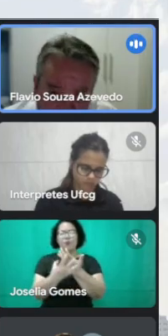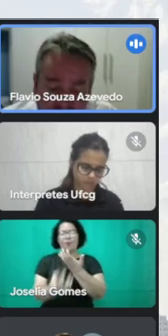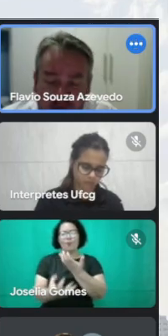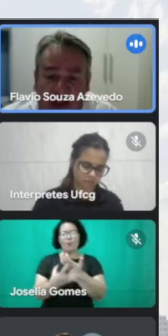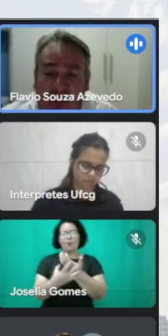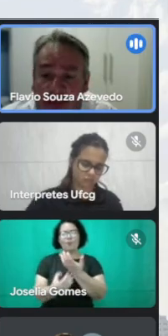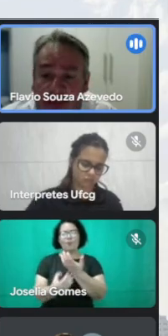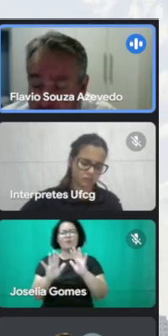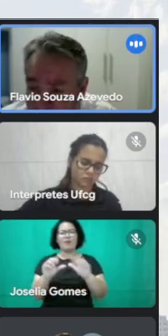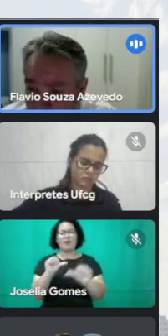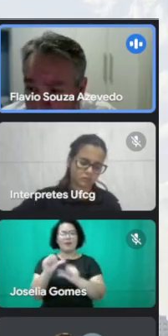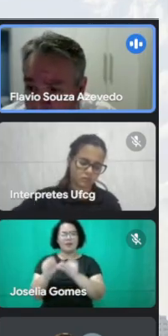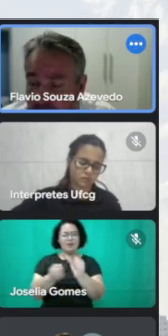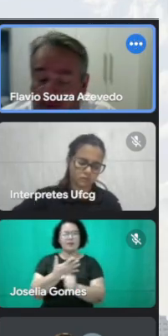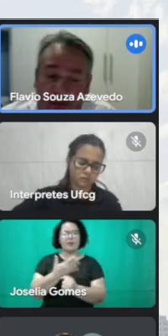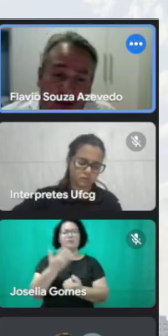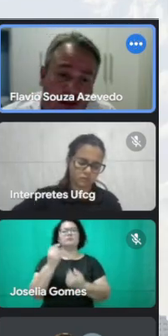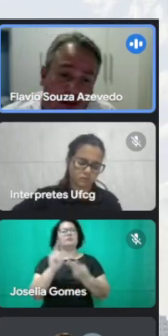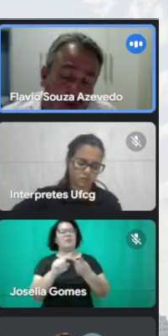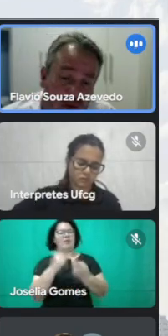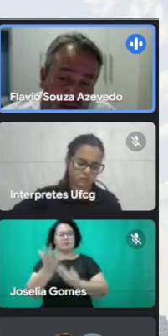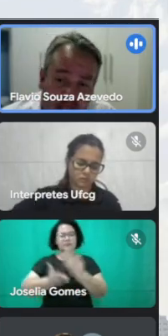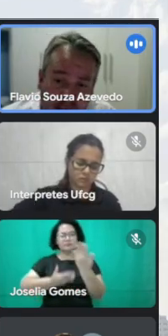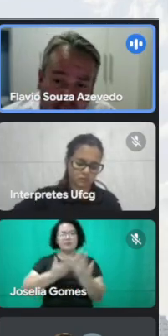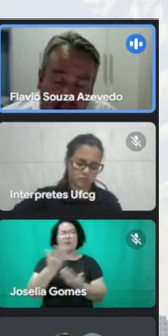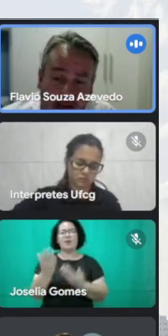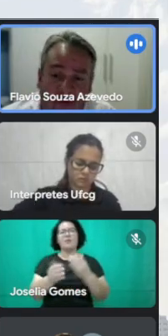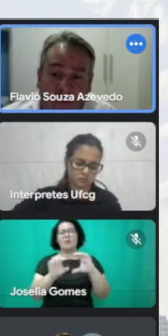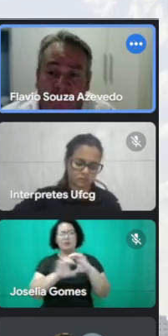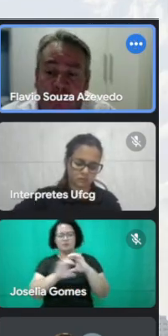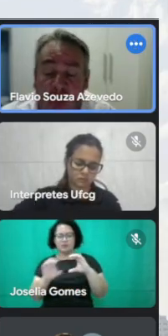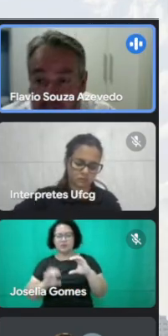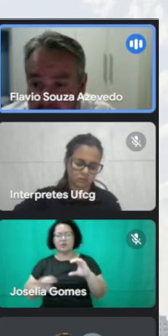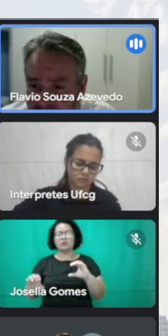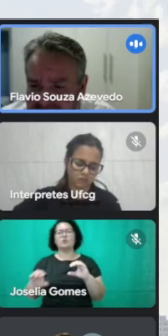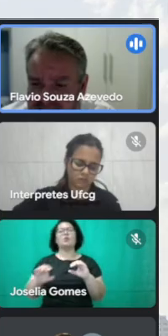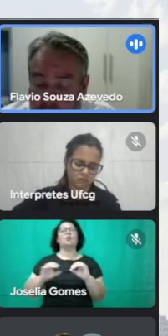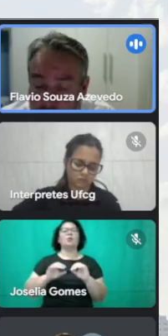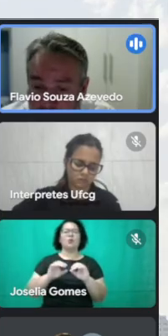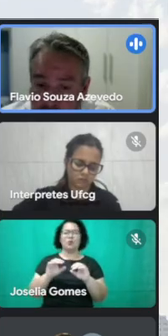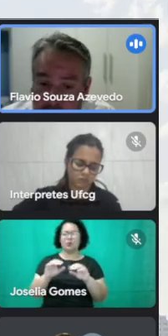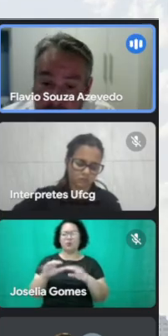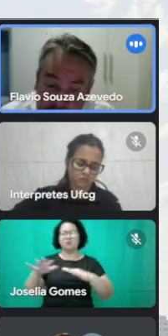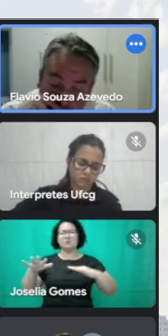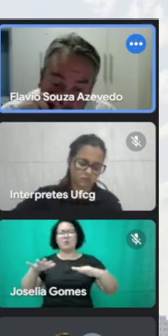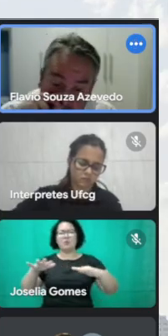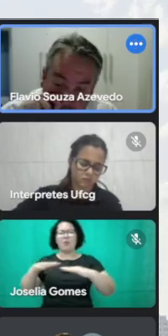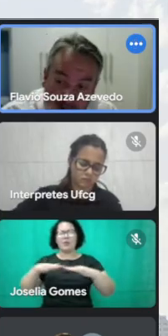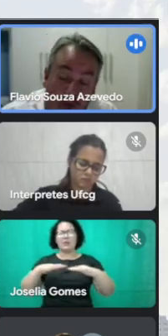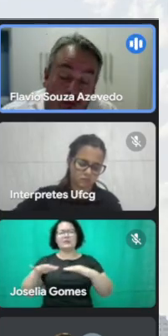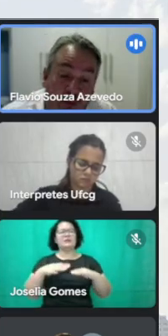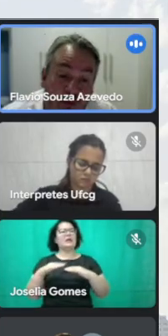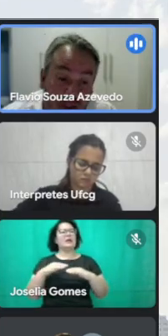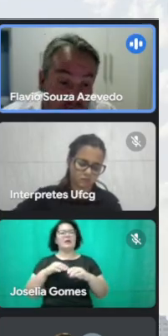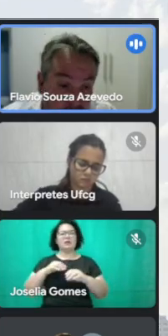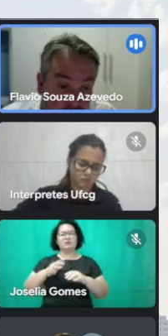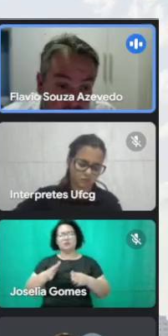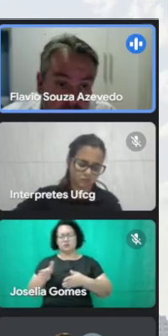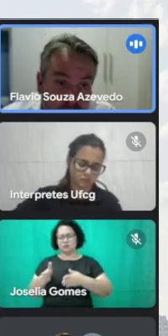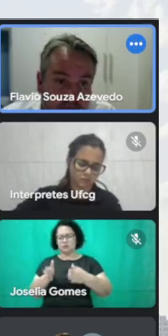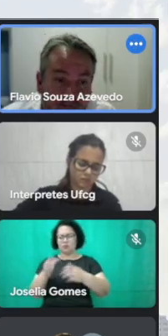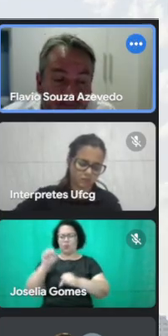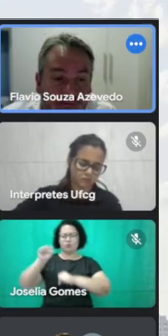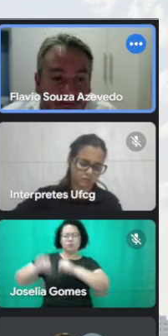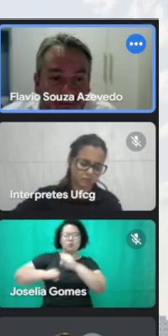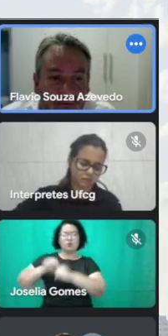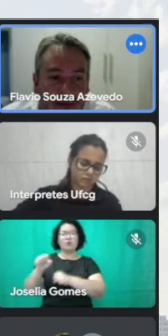requalificação ambiental, tratamento de esgoto de comunidades, mobilidade, ciclovia. É um projeto